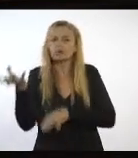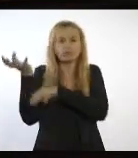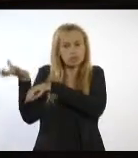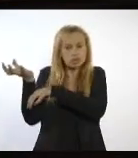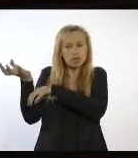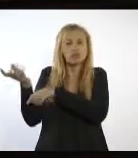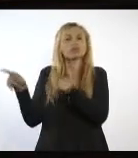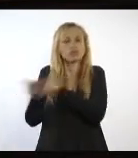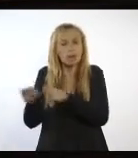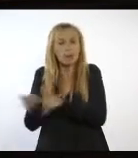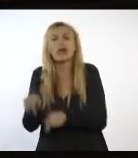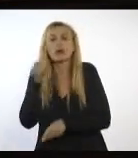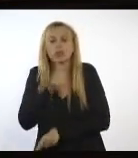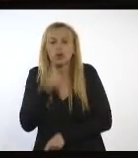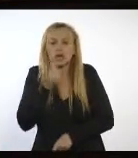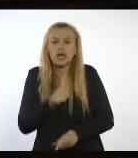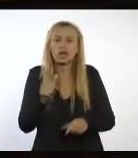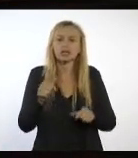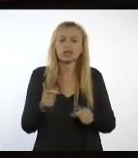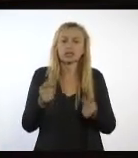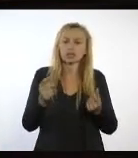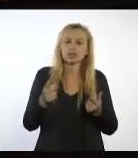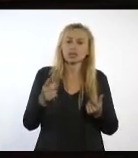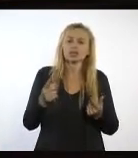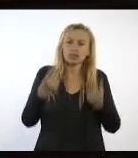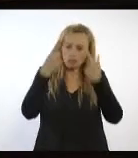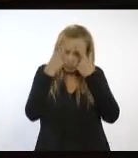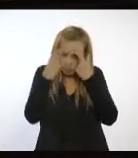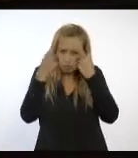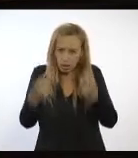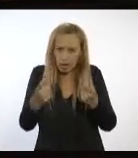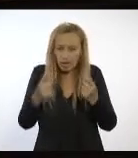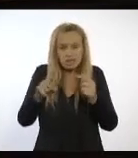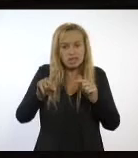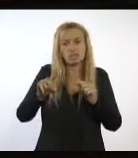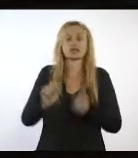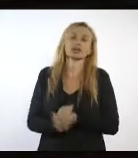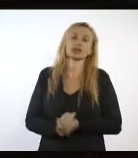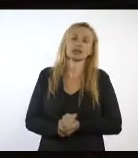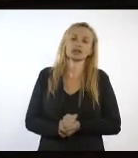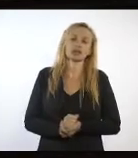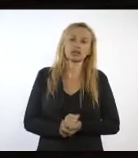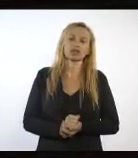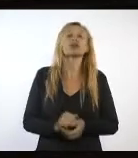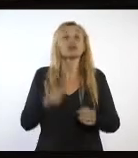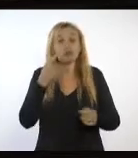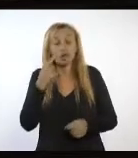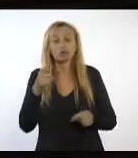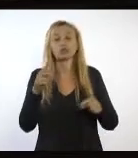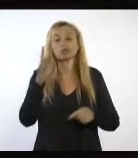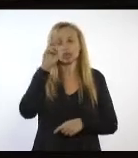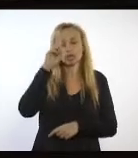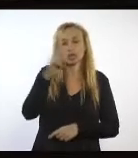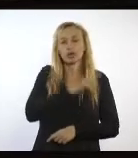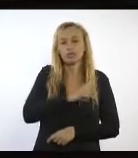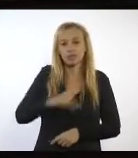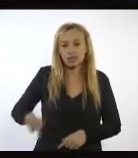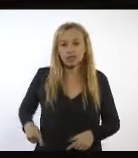Nacional, mulheres sendo violentadas politicamente. Vemos, senhora presidenta, o quanto